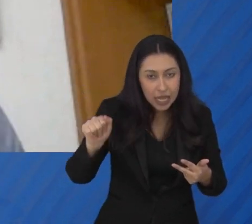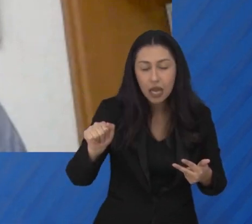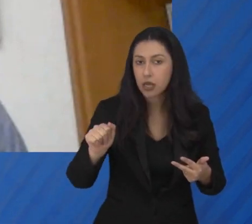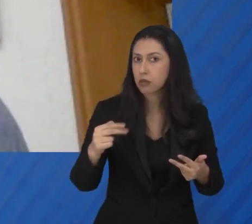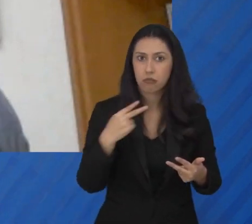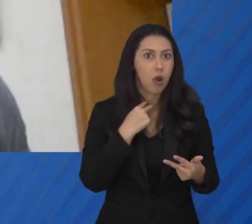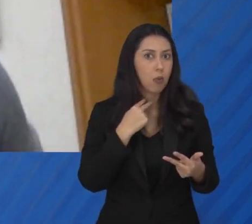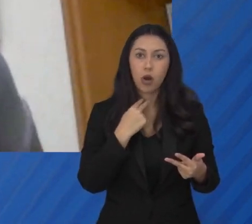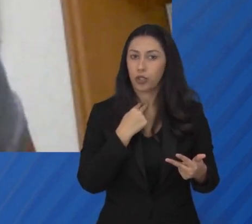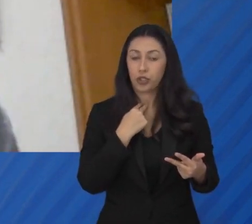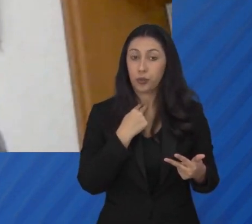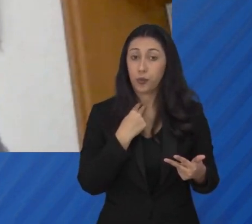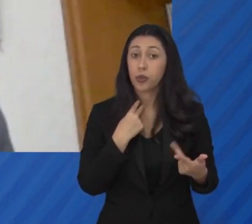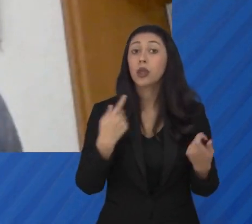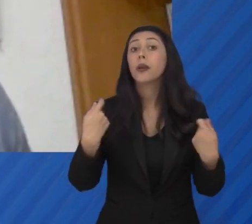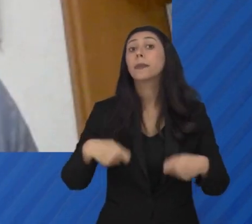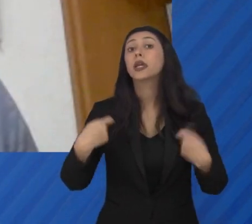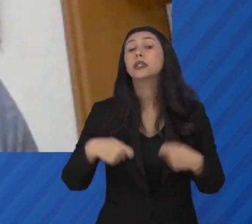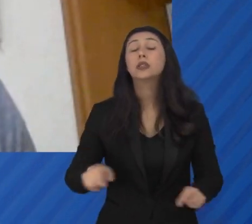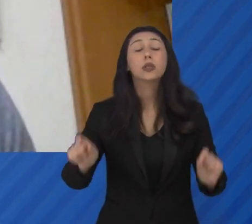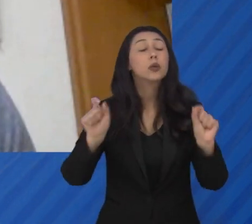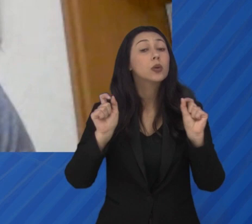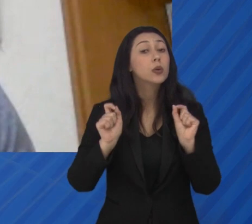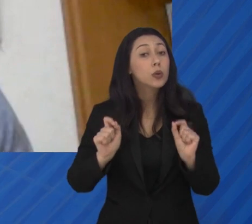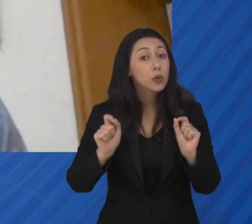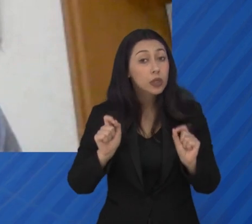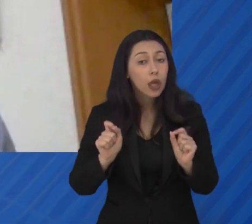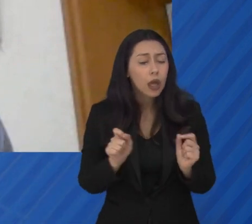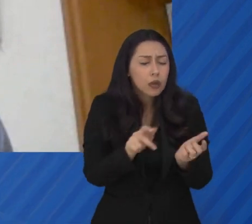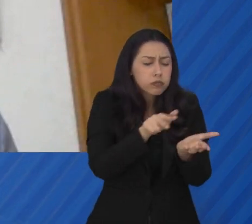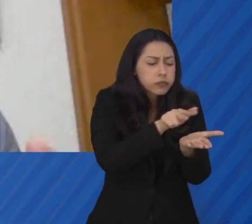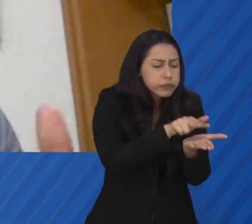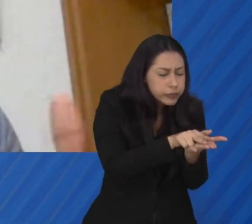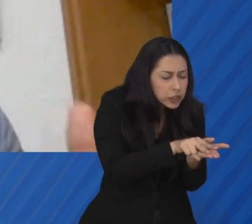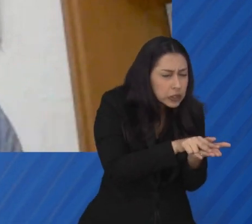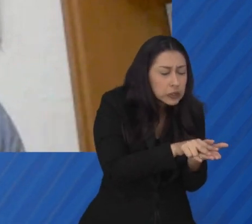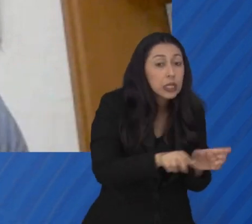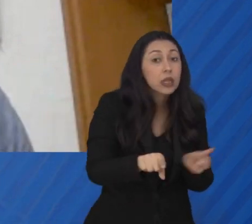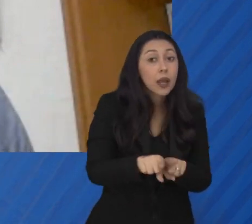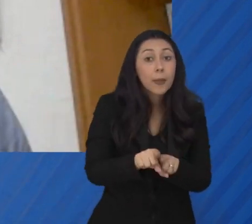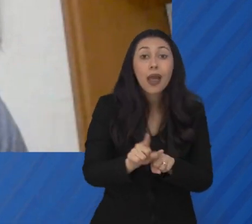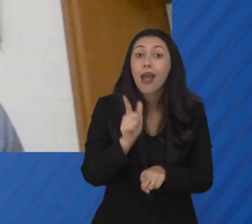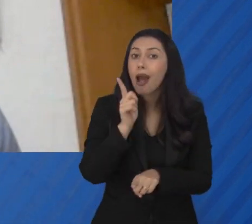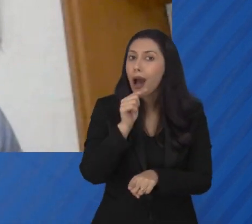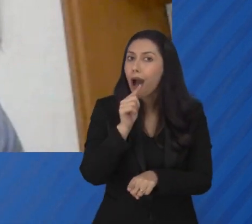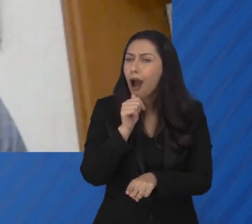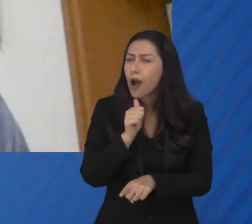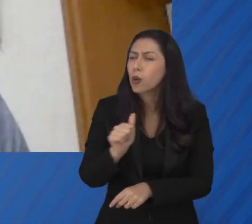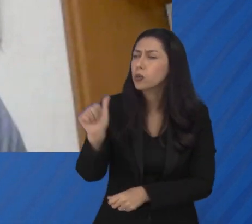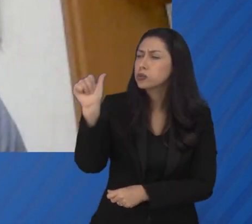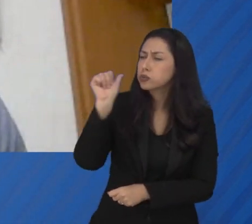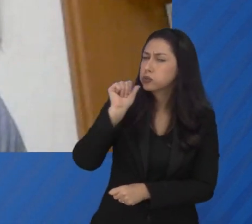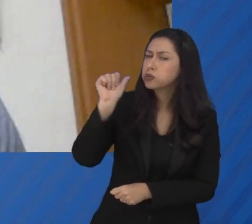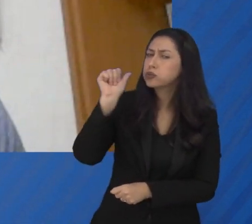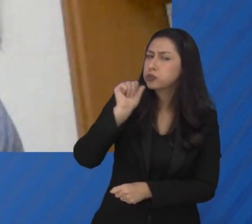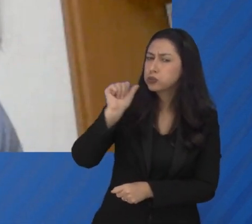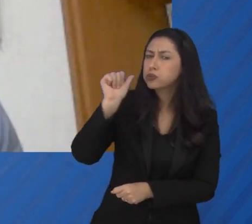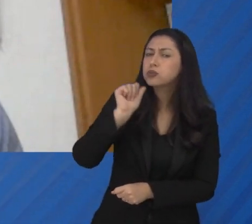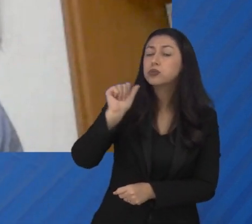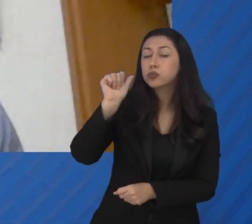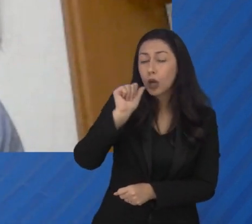disso funciona para dengue, certo? O que funciona para dengue é repouso e